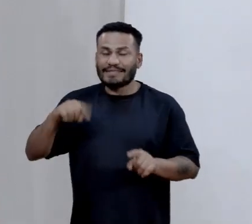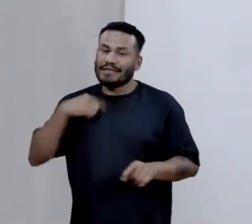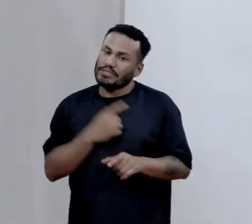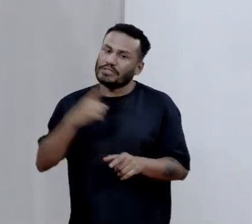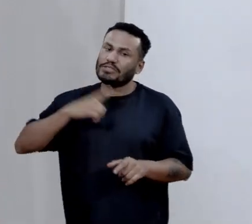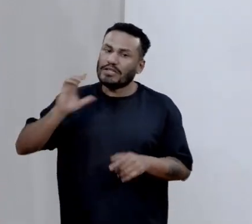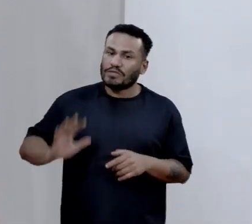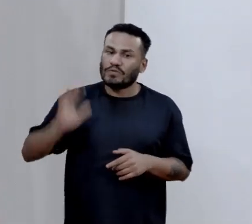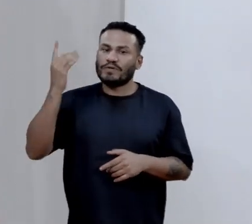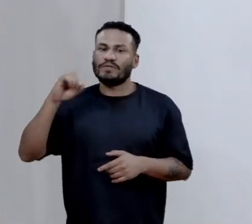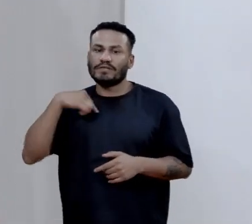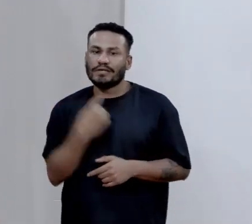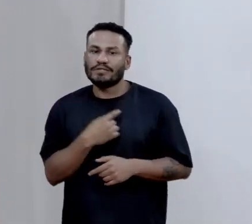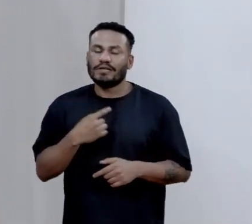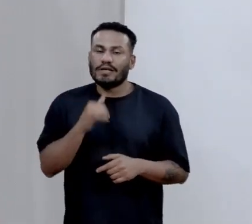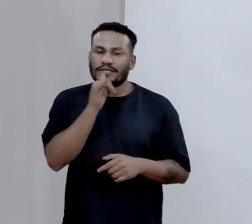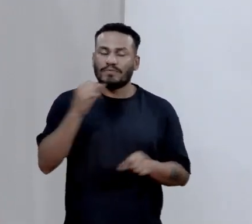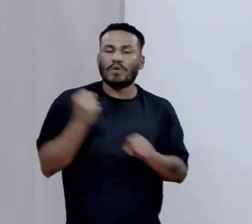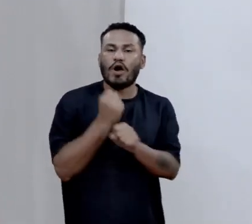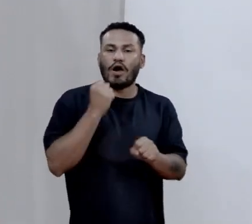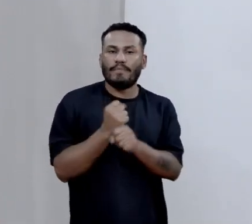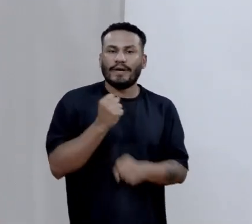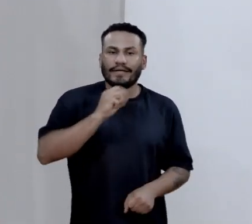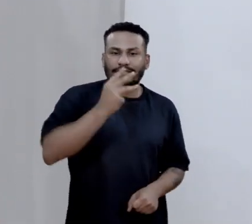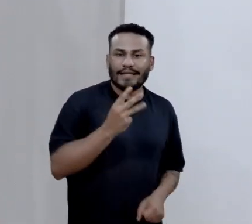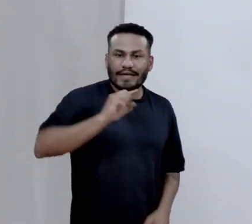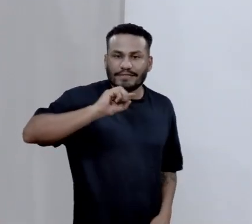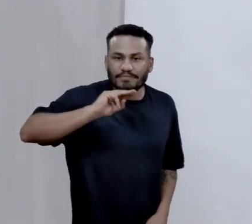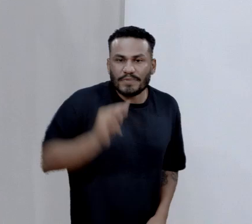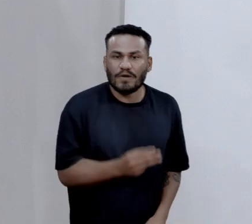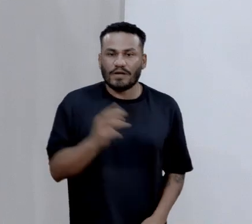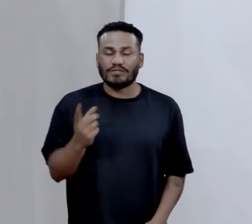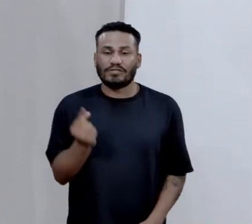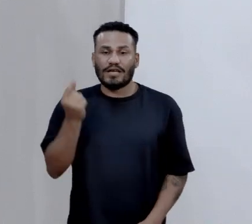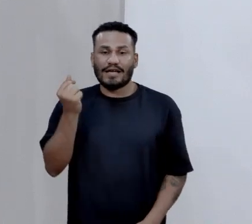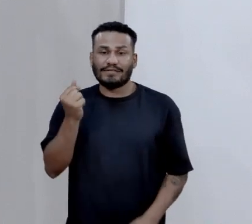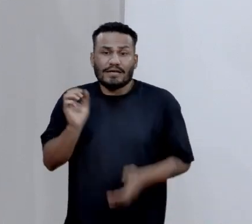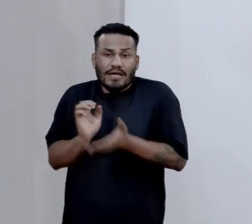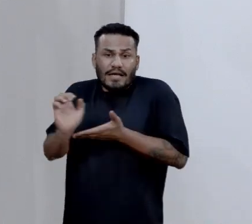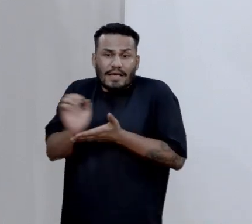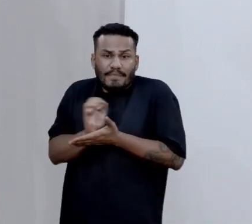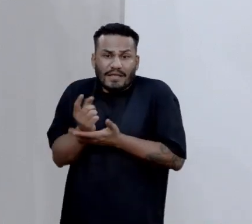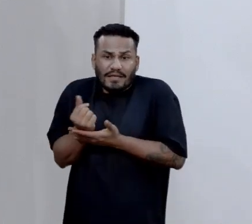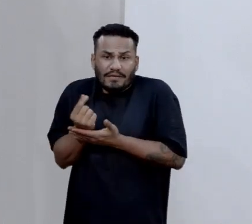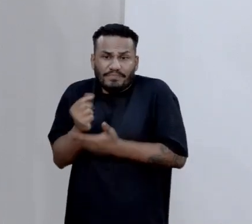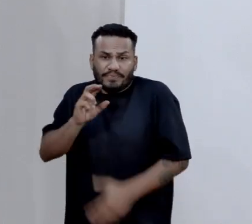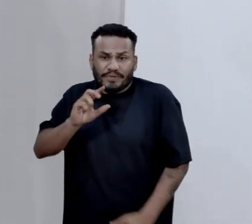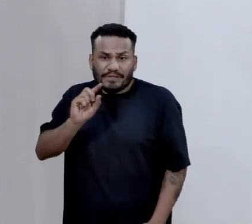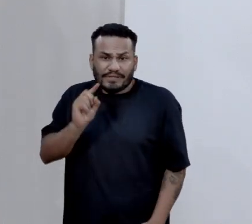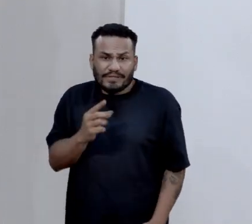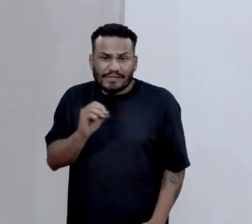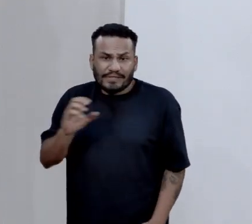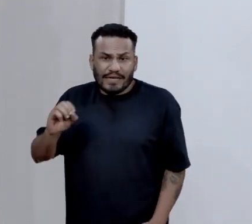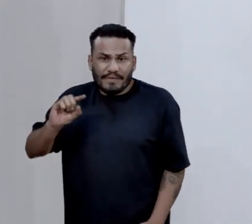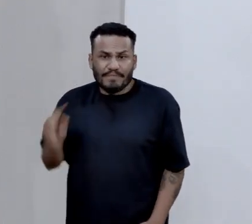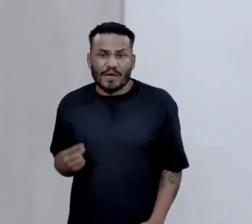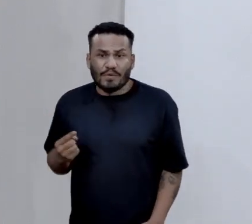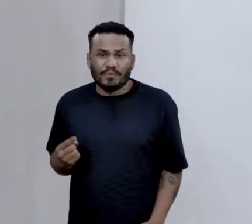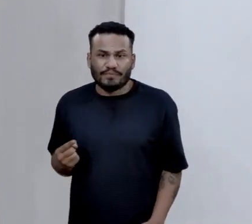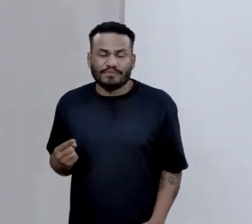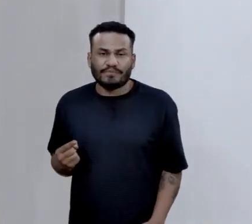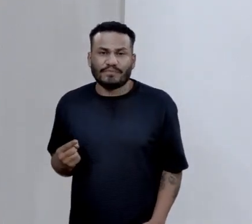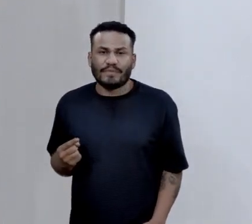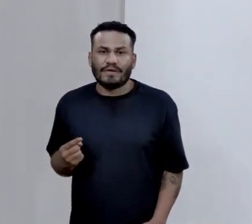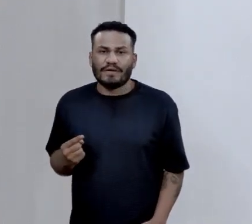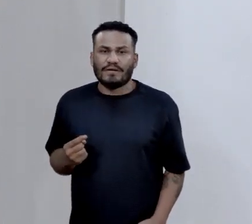algumas situações onde, por exemplo, a obra custa 3 milhões de reais e a emenda veio de 100 mil. E aí